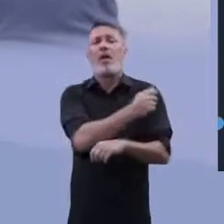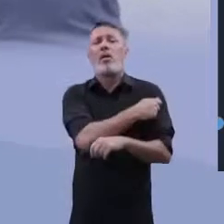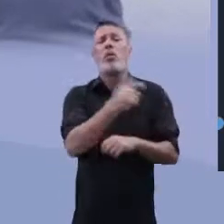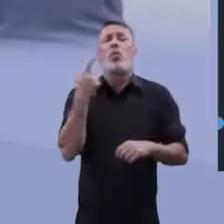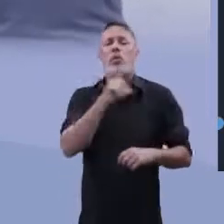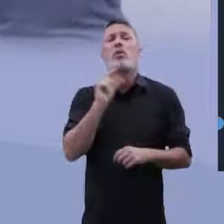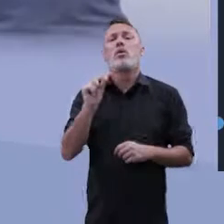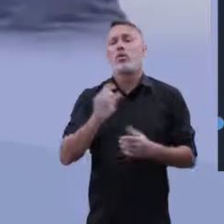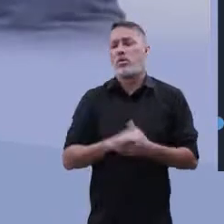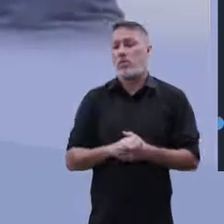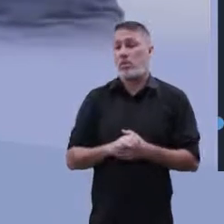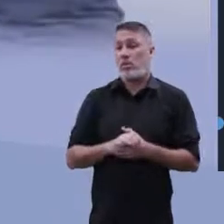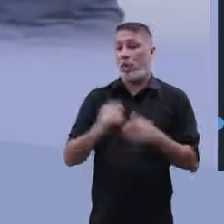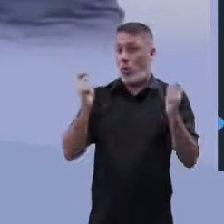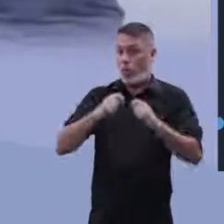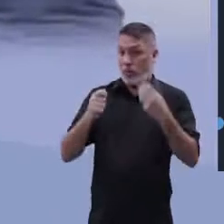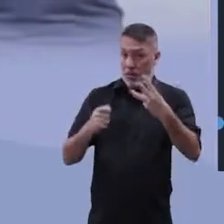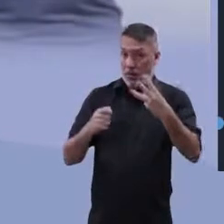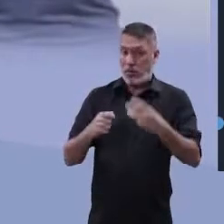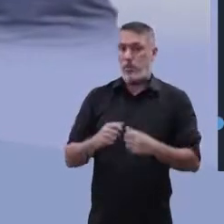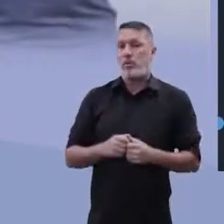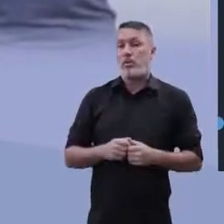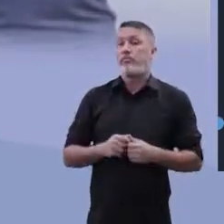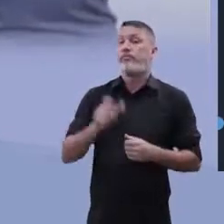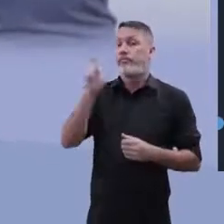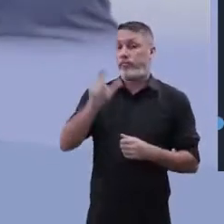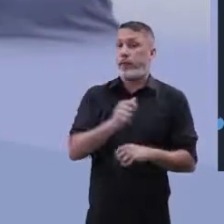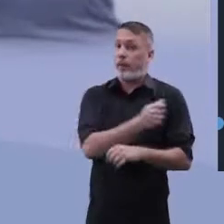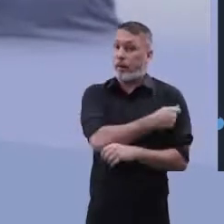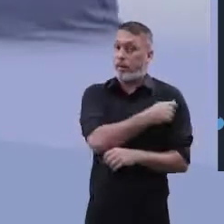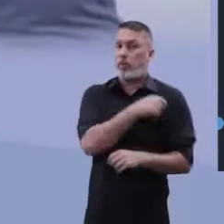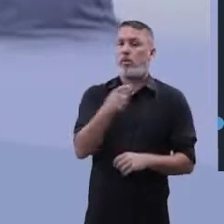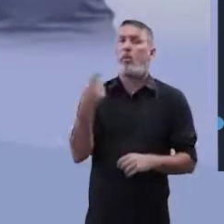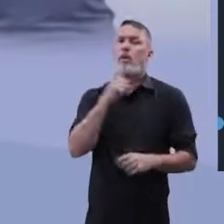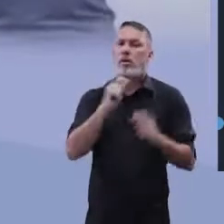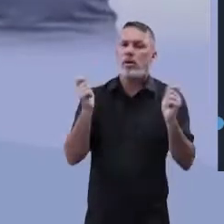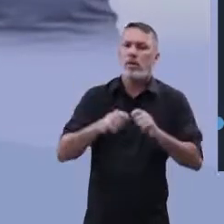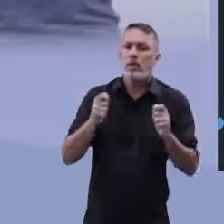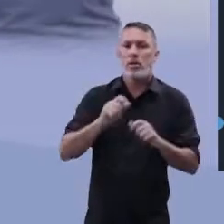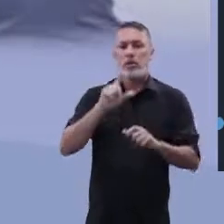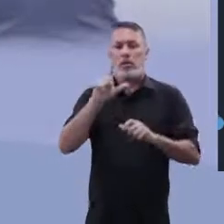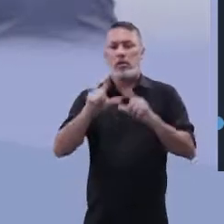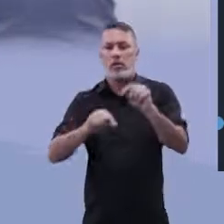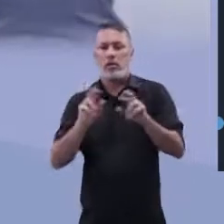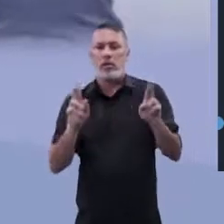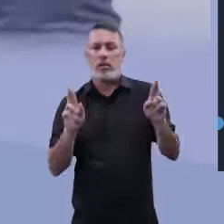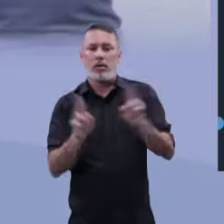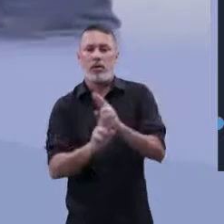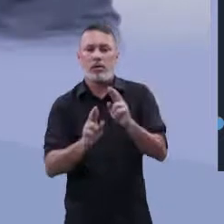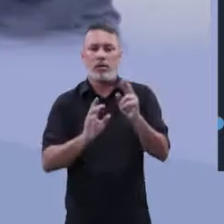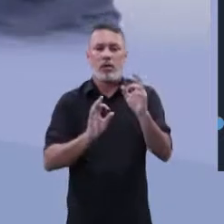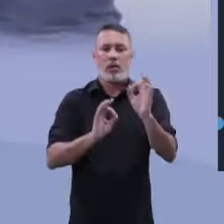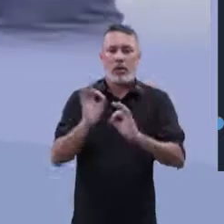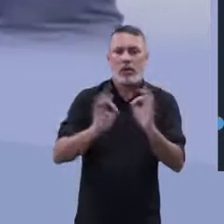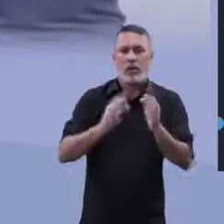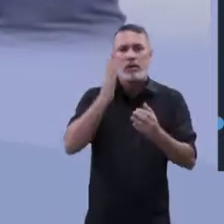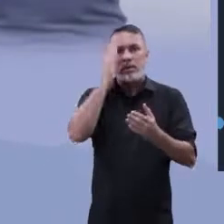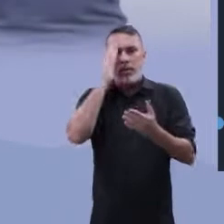da avaliação da competência 3. A capacidade do participante em selecionar, relacionar,